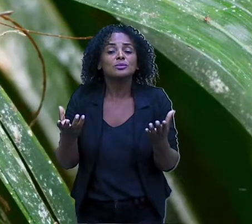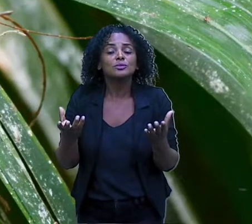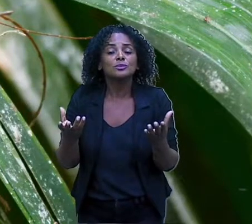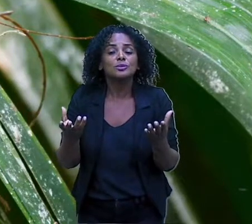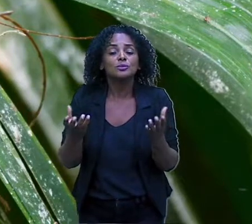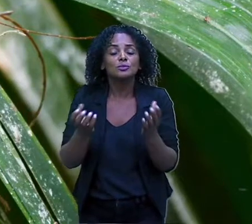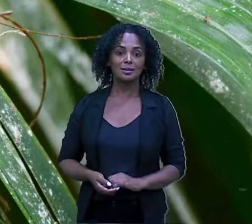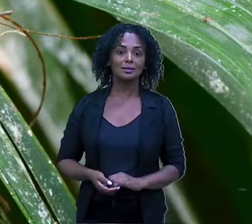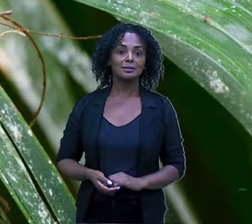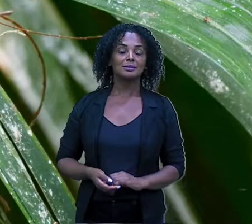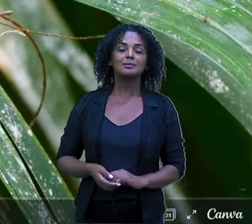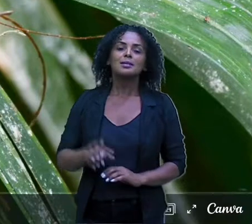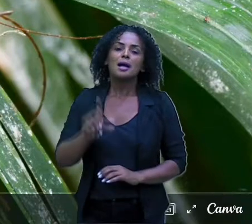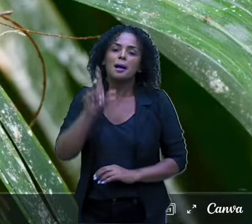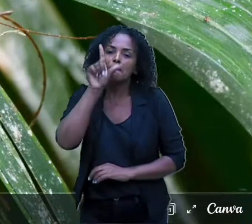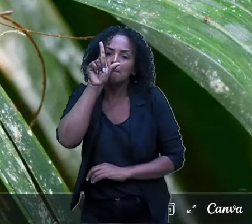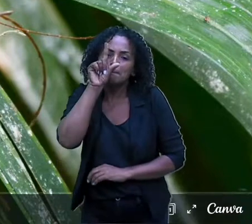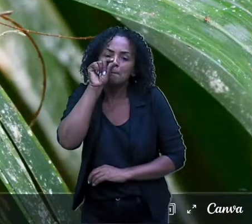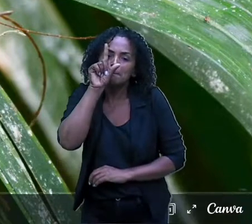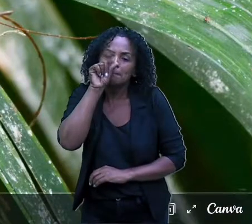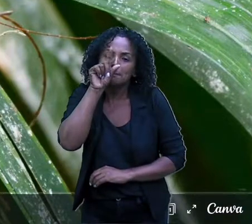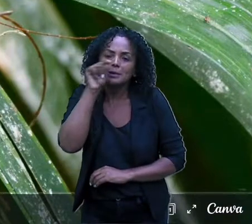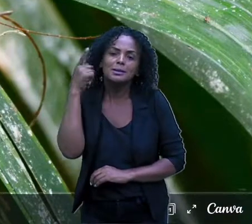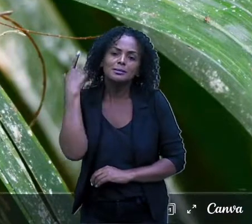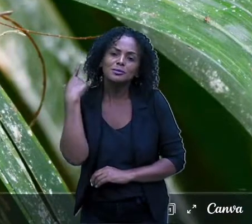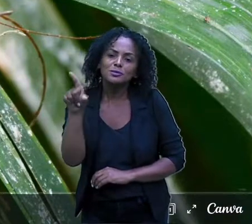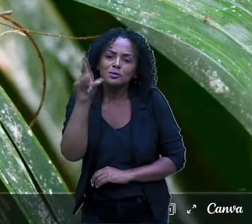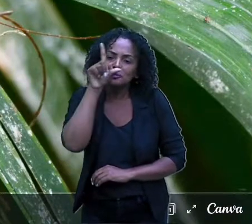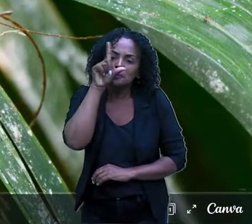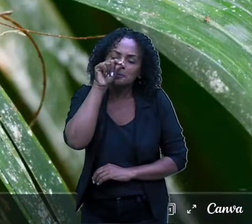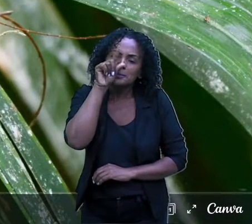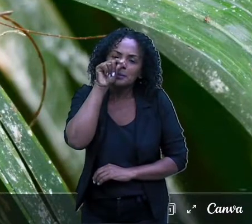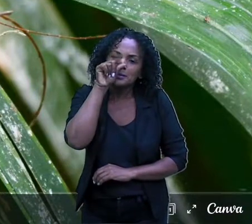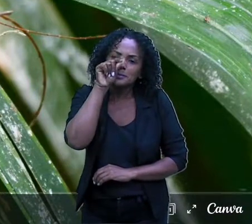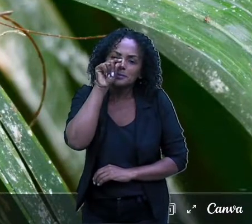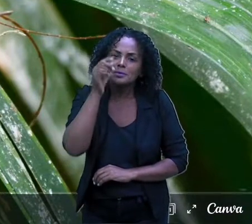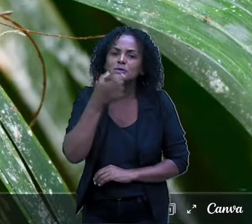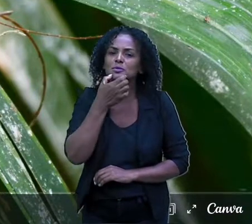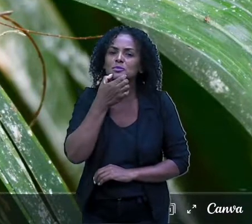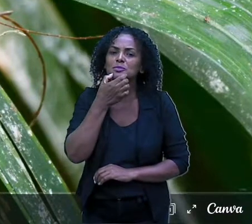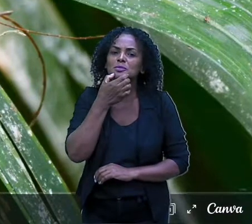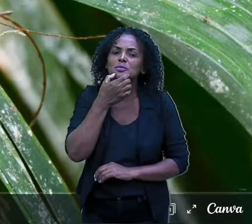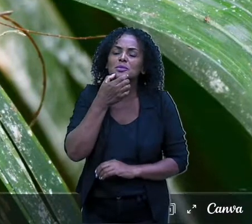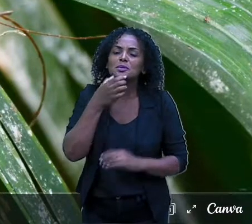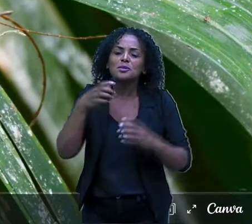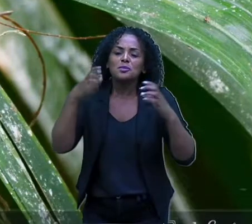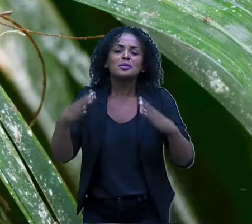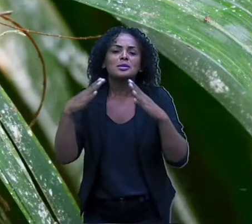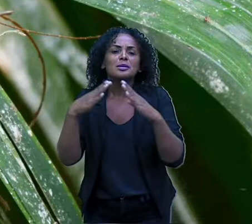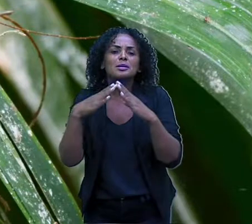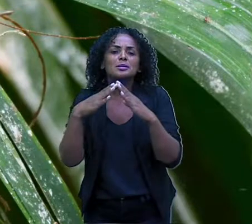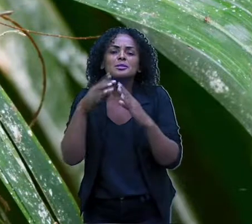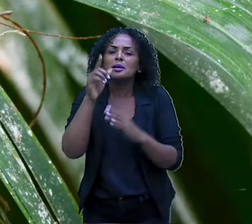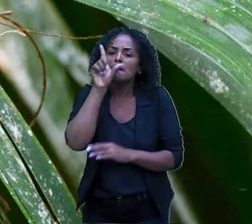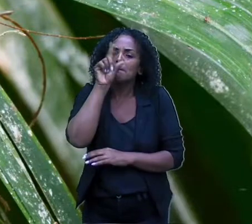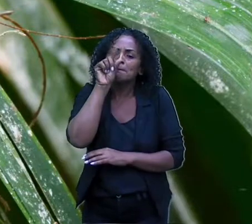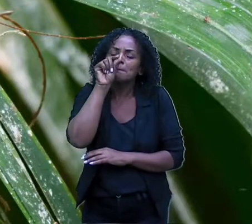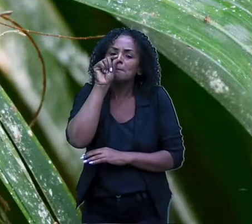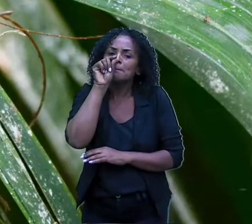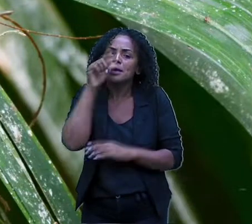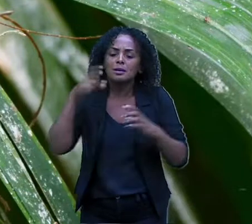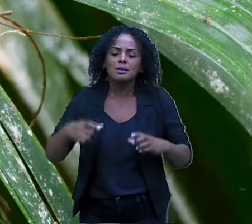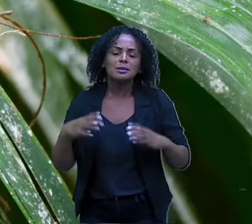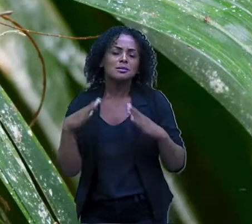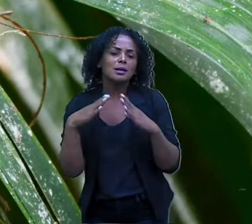que é um ninho. Bird. Repeat. Bird. Bird. Nest. Nest. Bird.